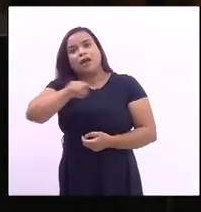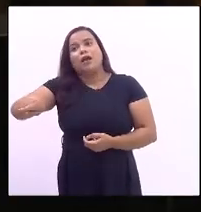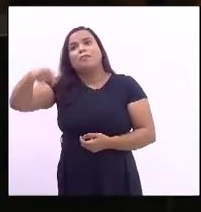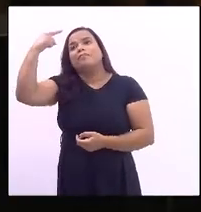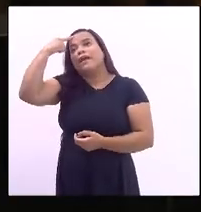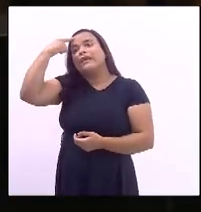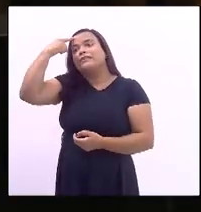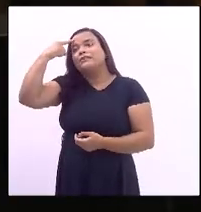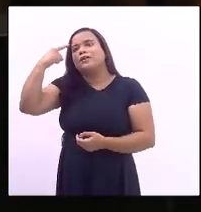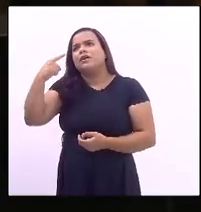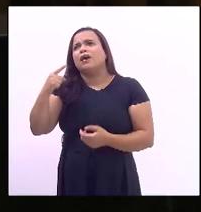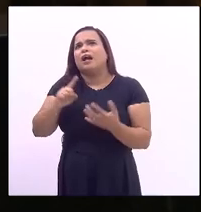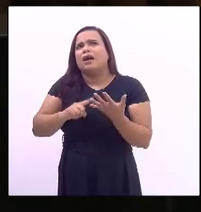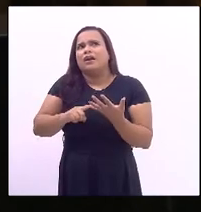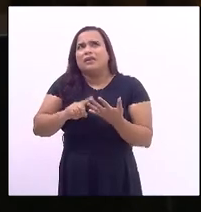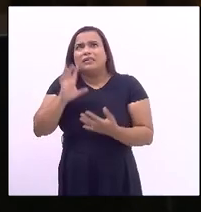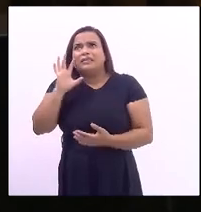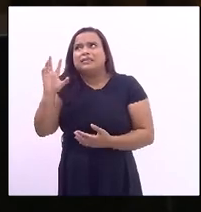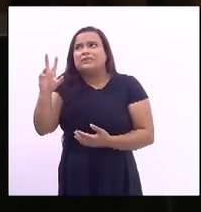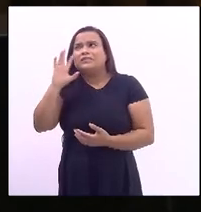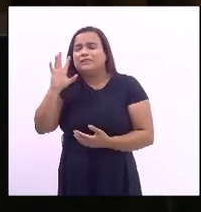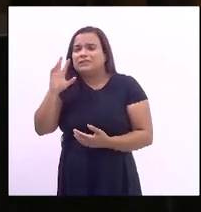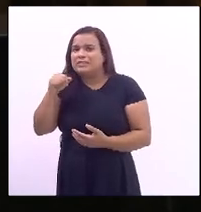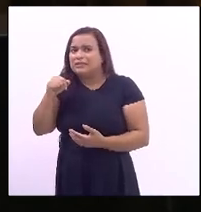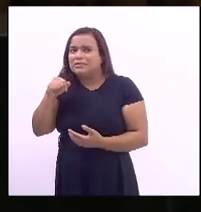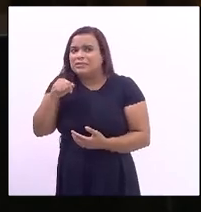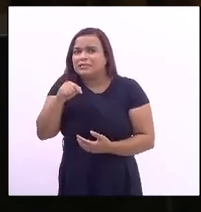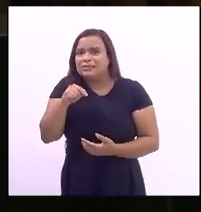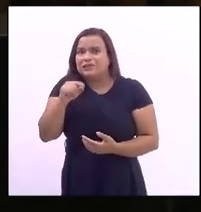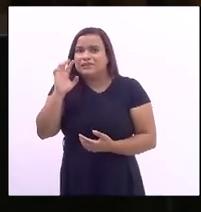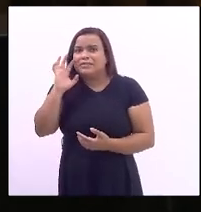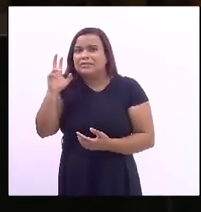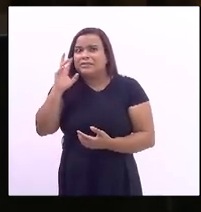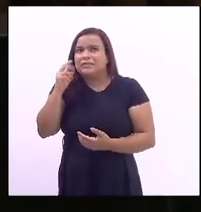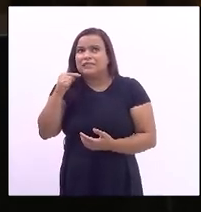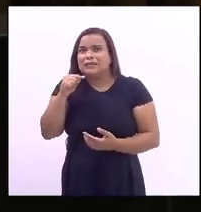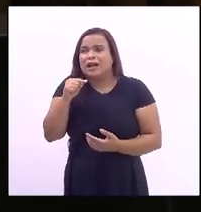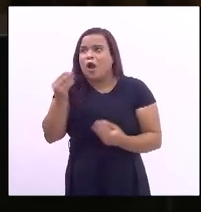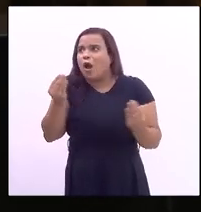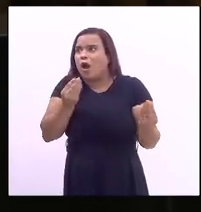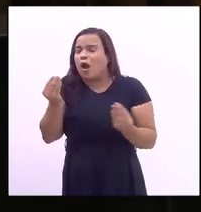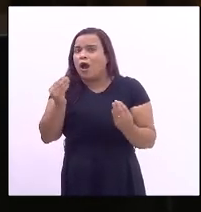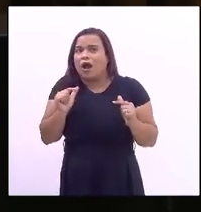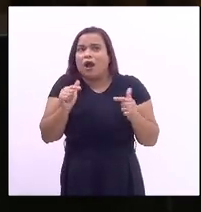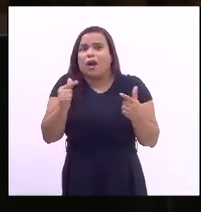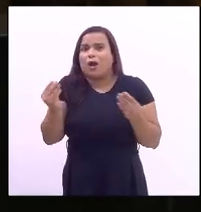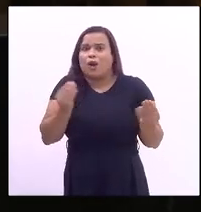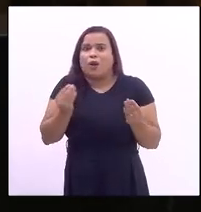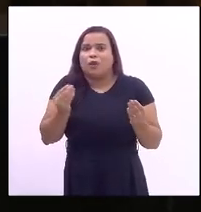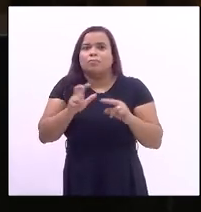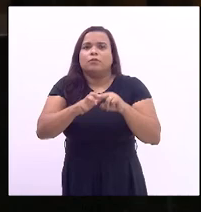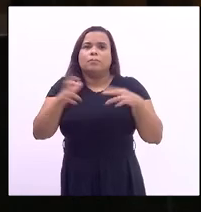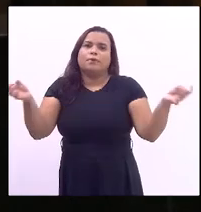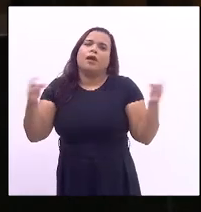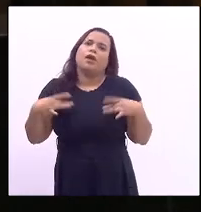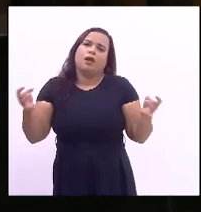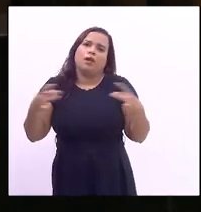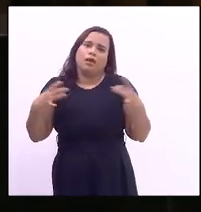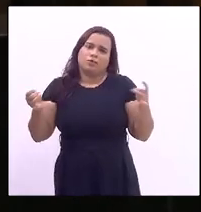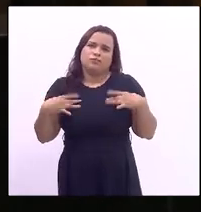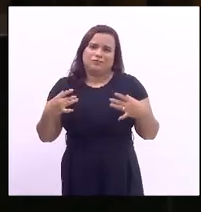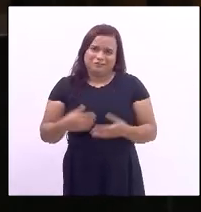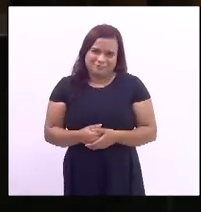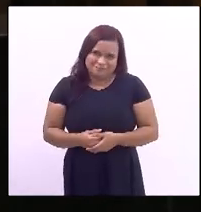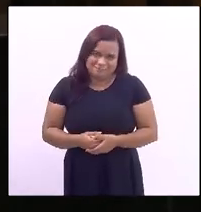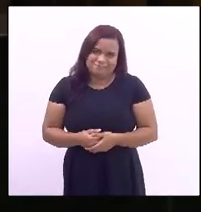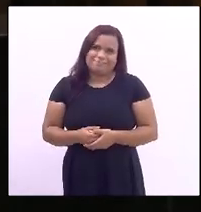pensam mais uma duas três dez vezes como agir e pelo medo e pelo